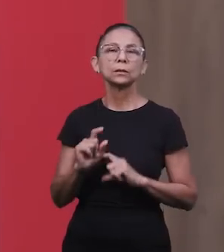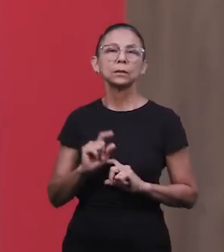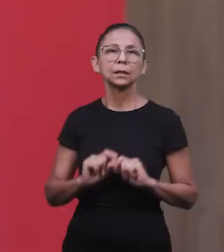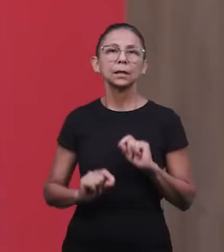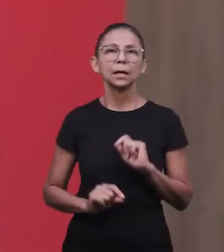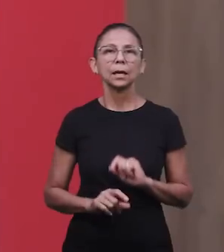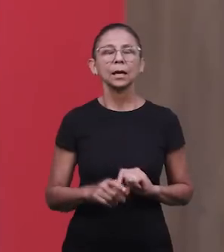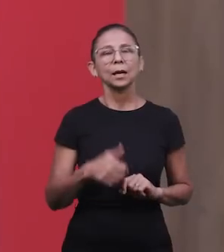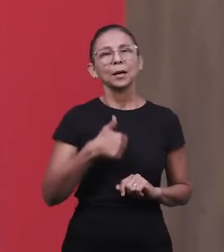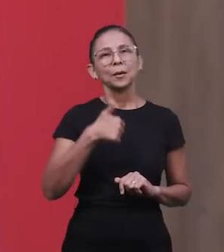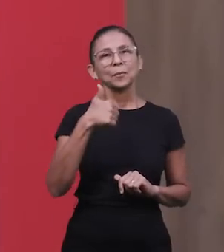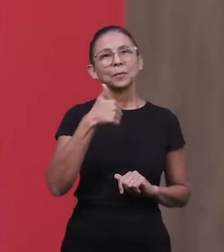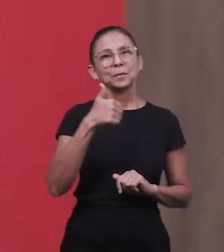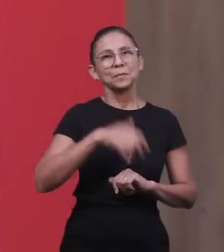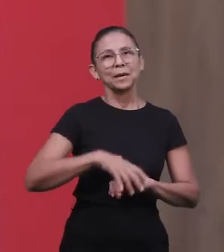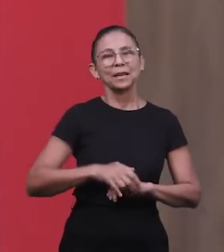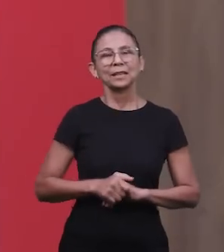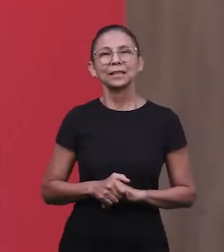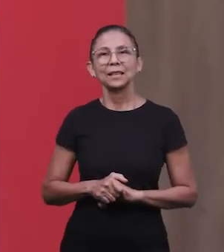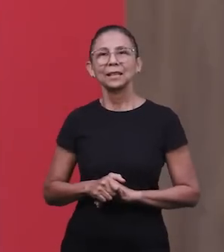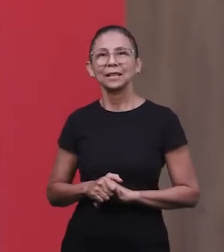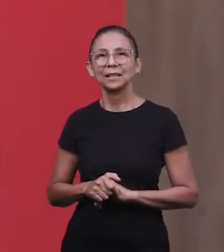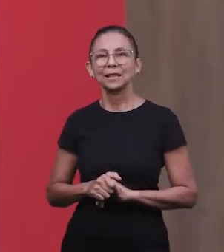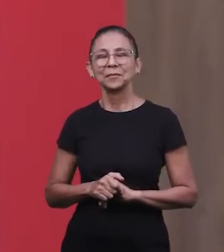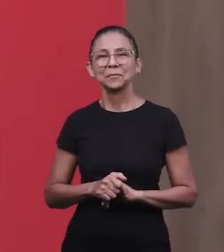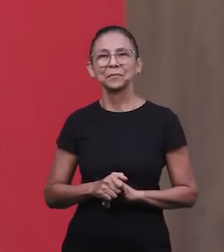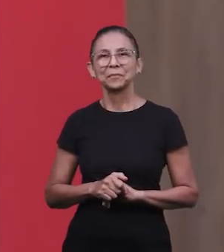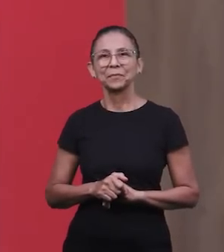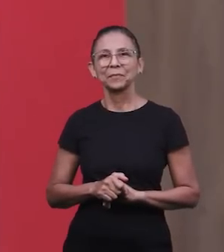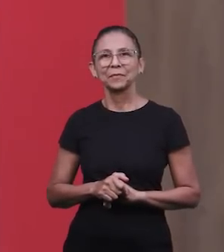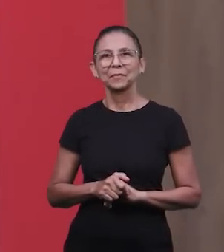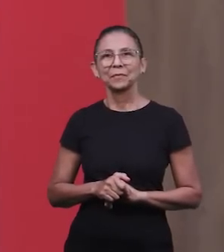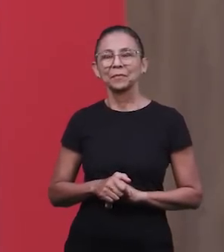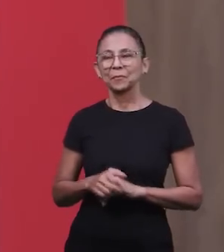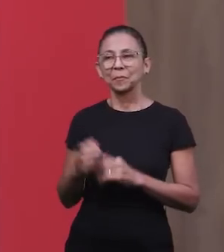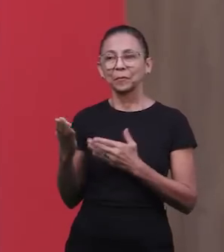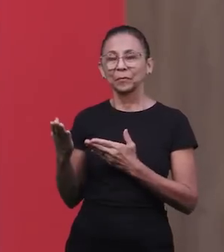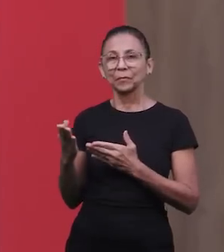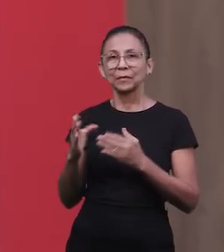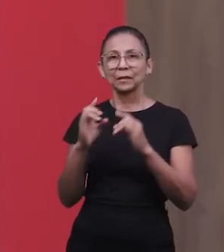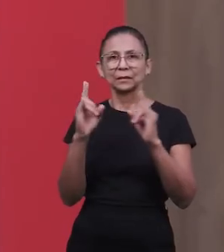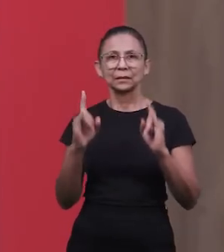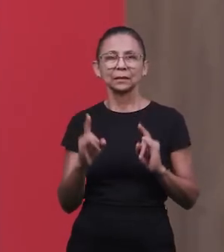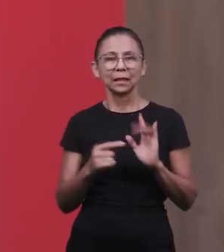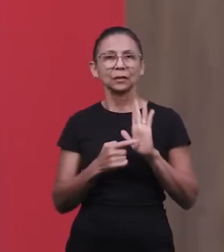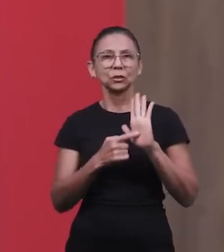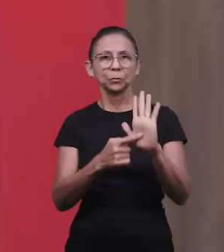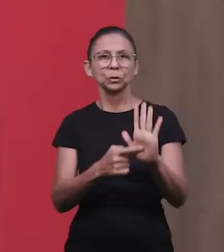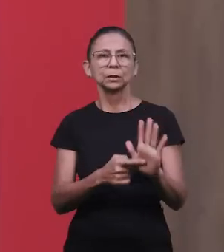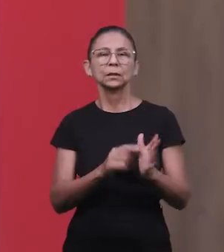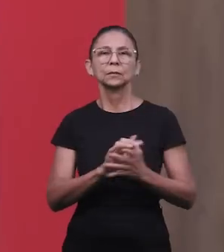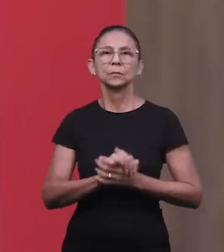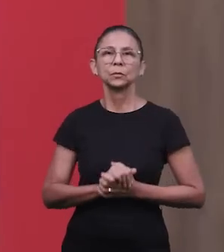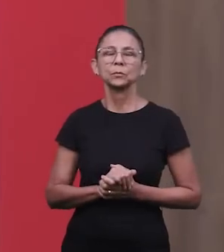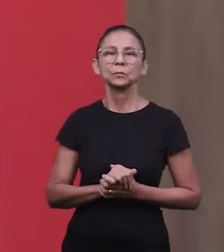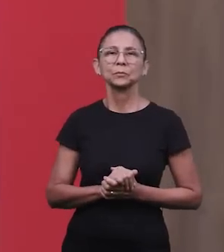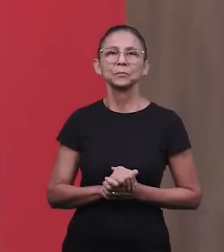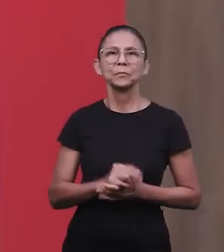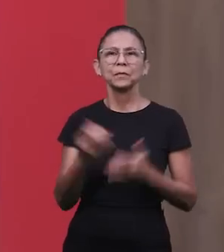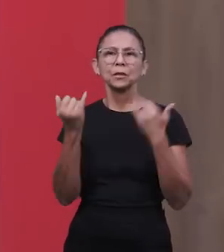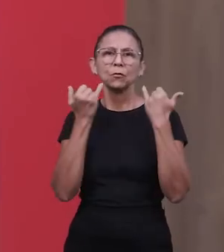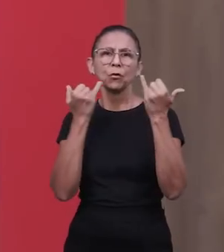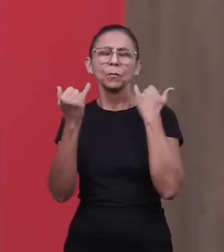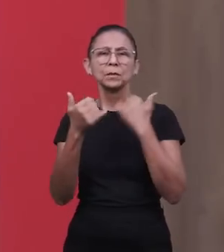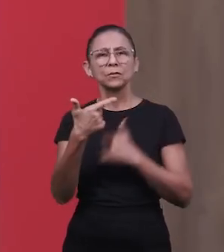a primeira feira das profissões, onde voluntários apresentaram aos jovens inscritos informações